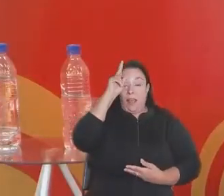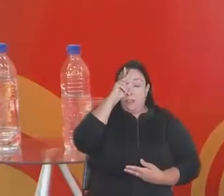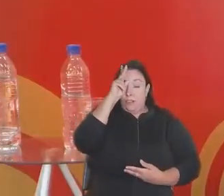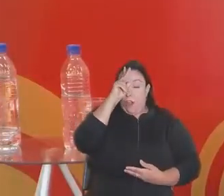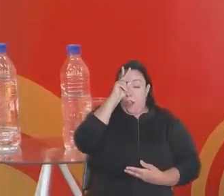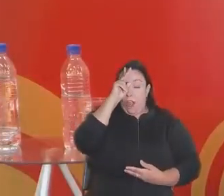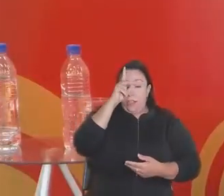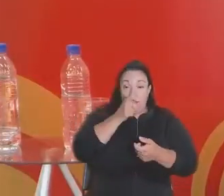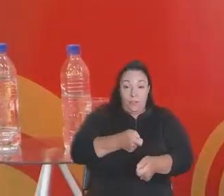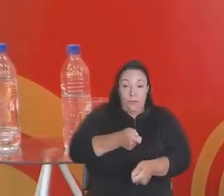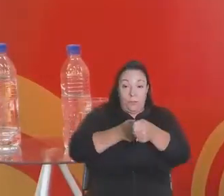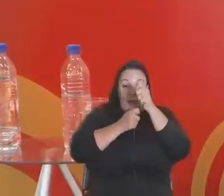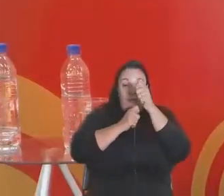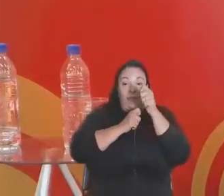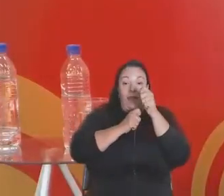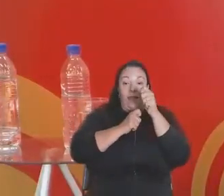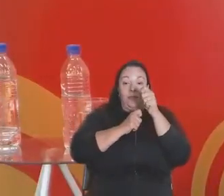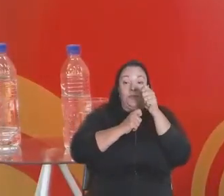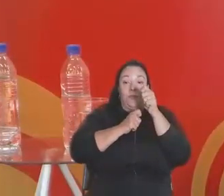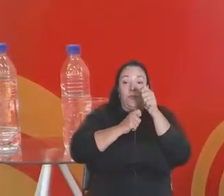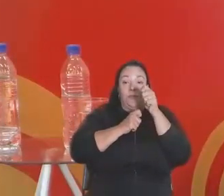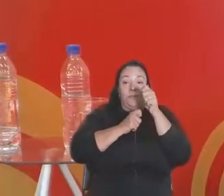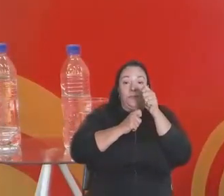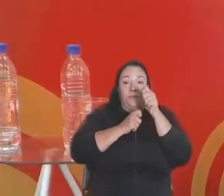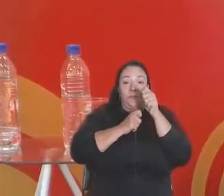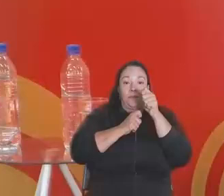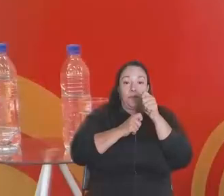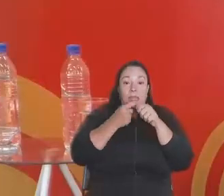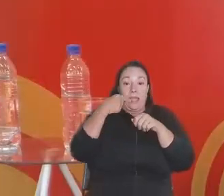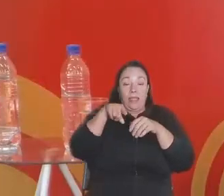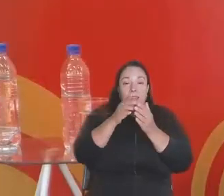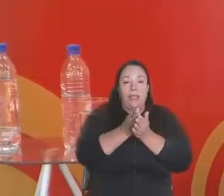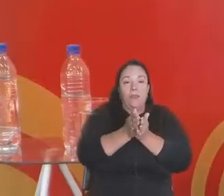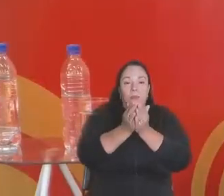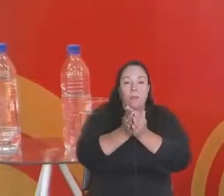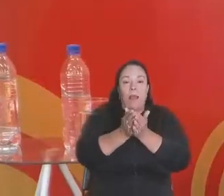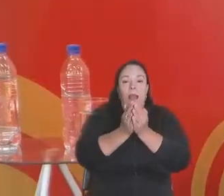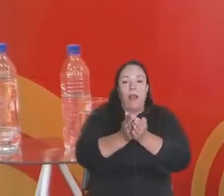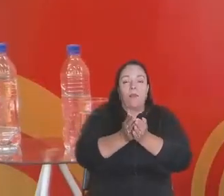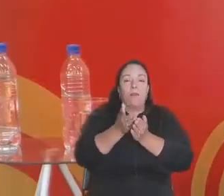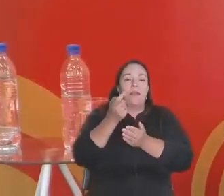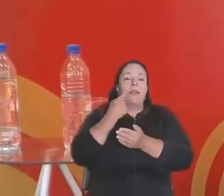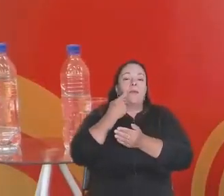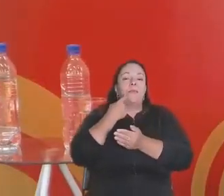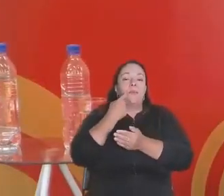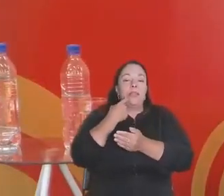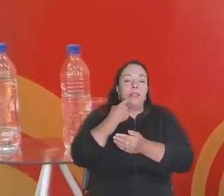eu peguei o material de pesca, entrei no barco, fui lá e fui pescar, e peguei o peixe, voltei. Não.